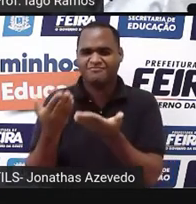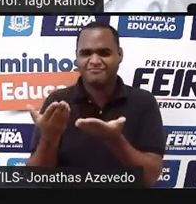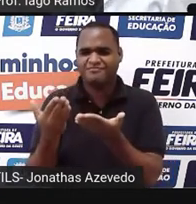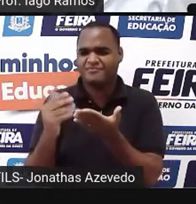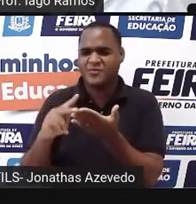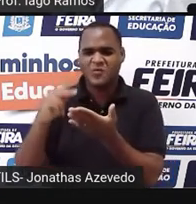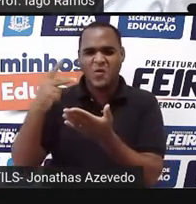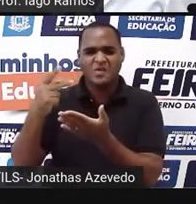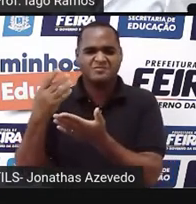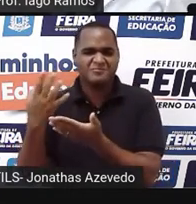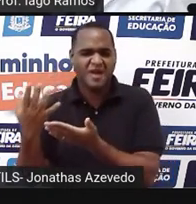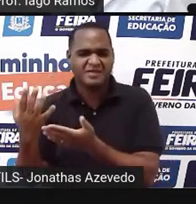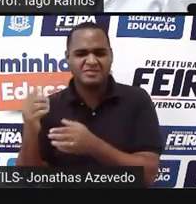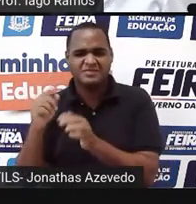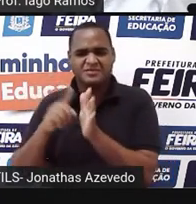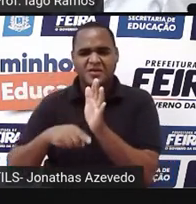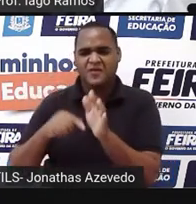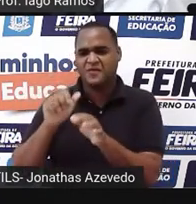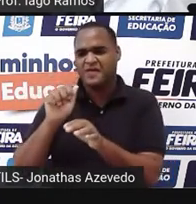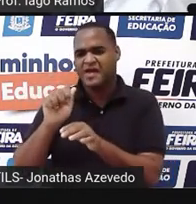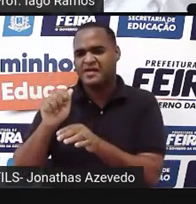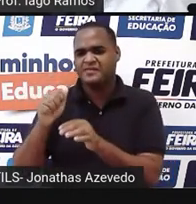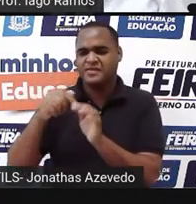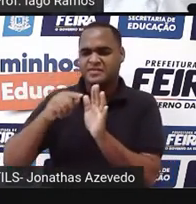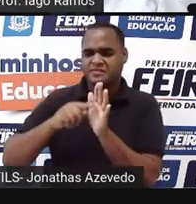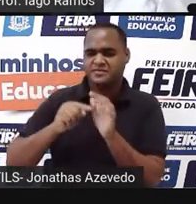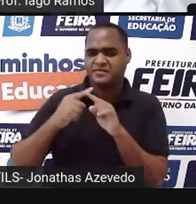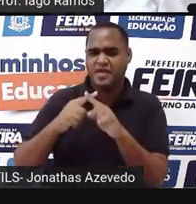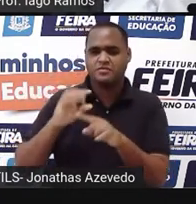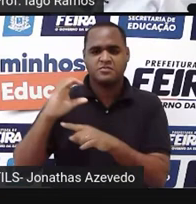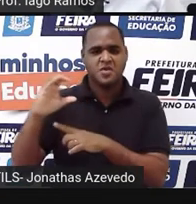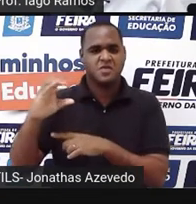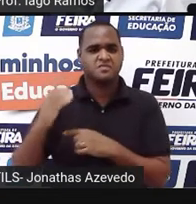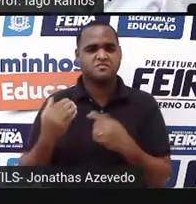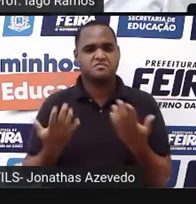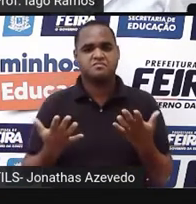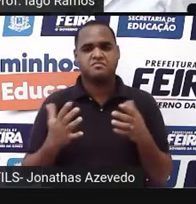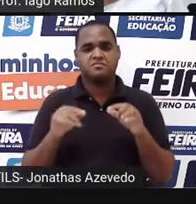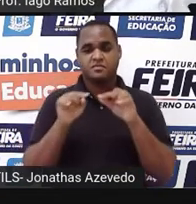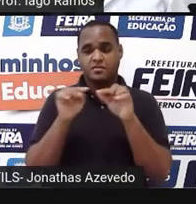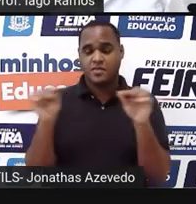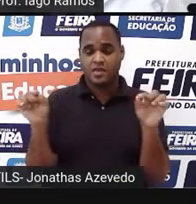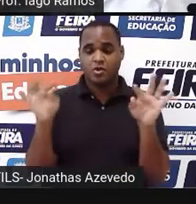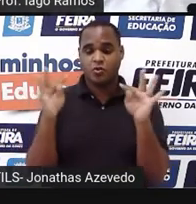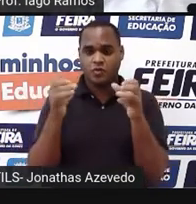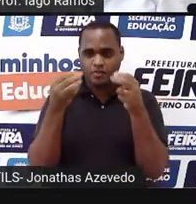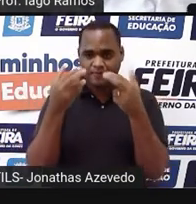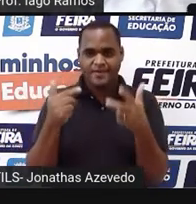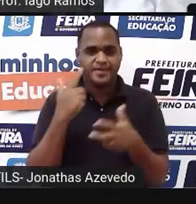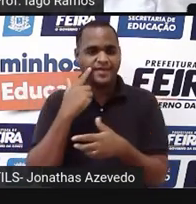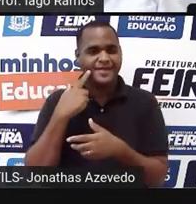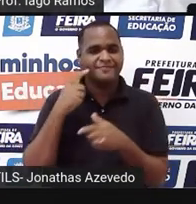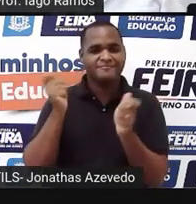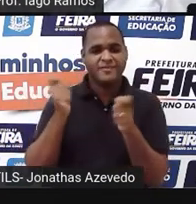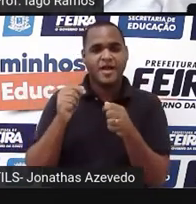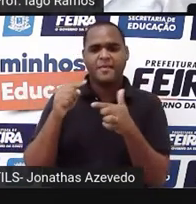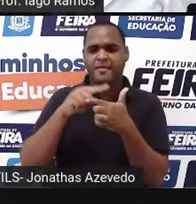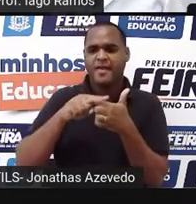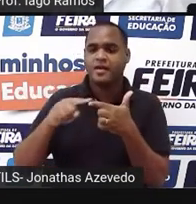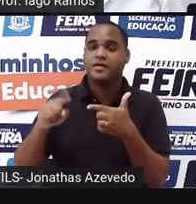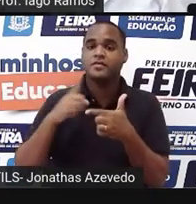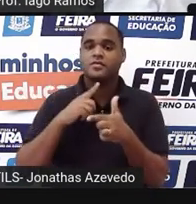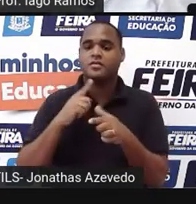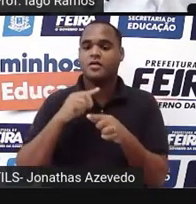2, menos 1,4 vezes 1a vezes 1c. E tudo isso forma uma divisão com